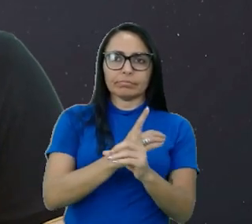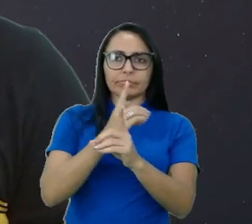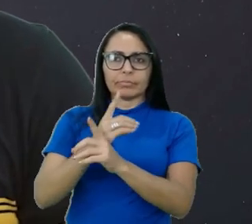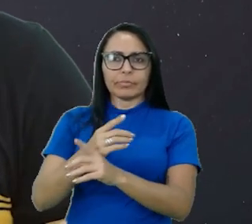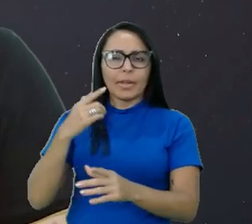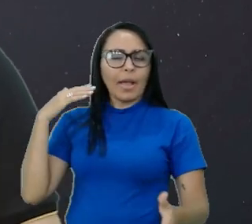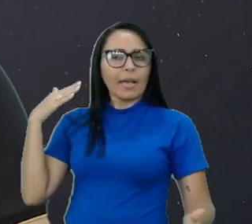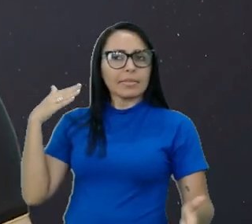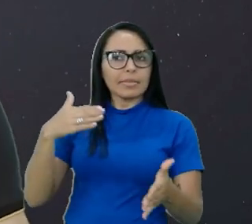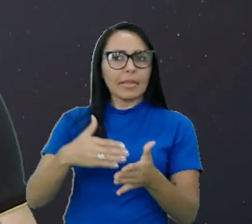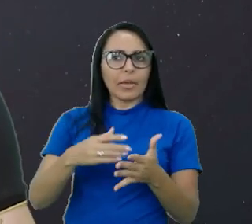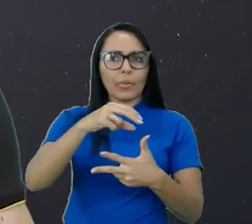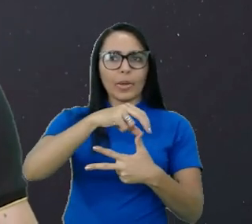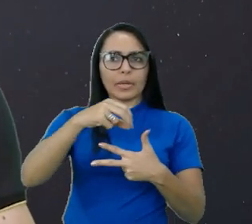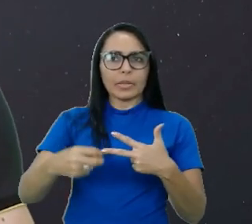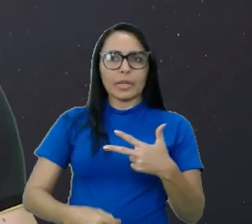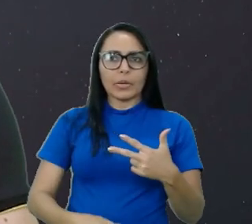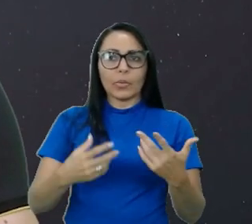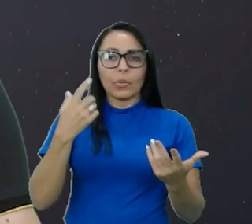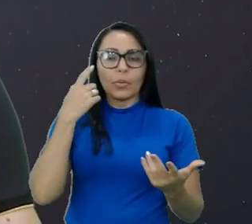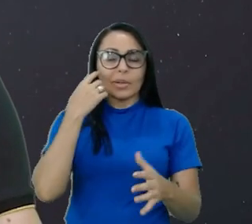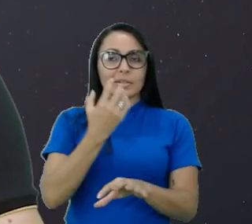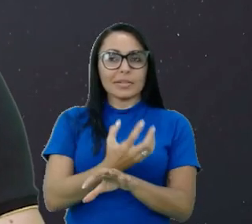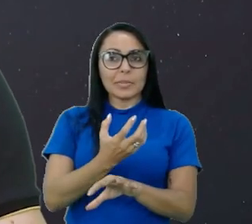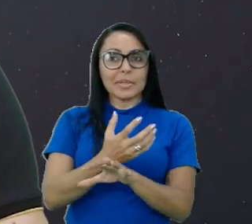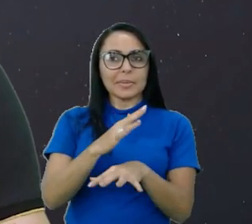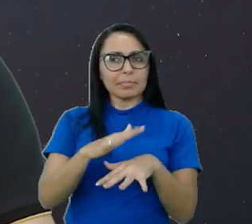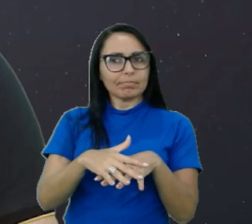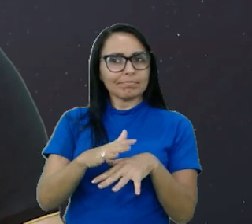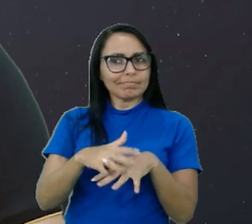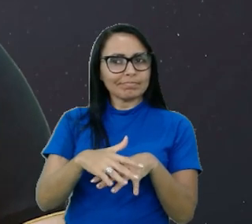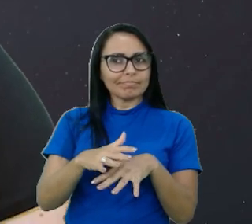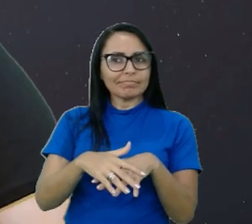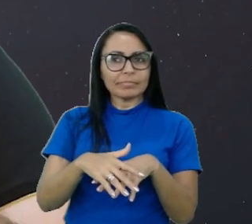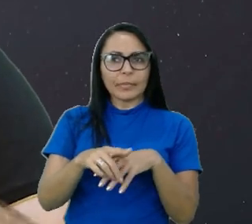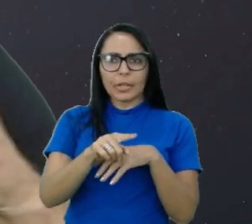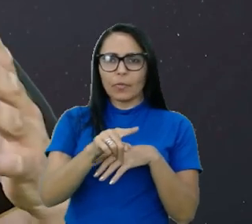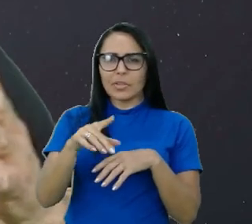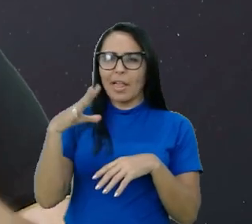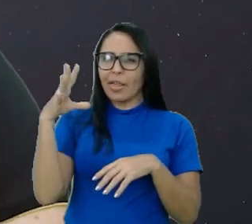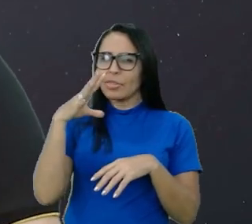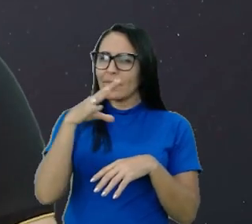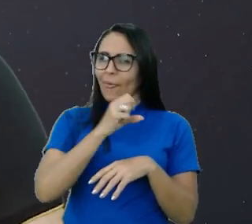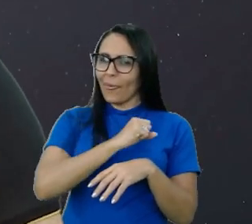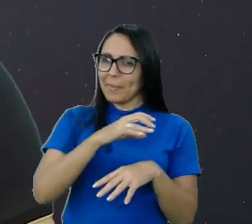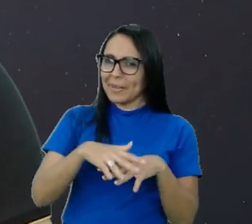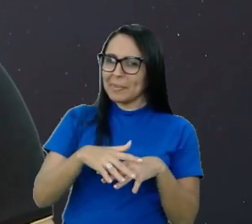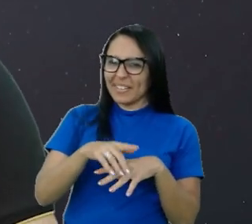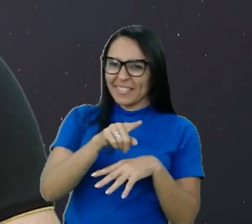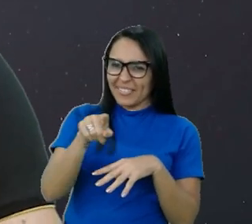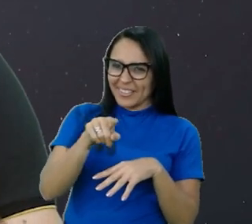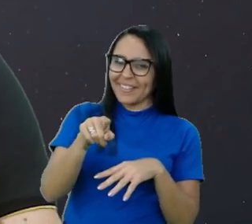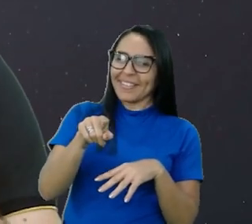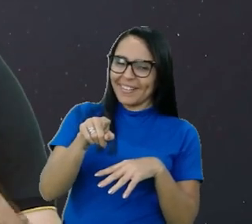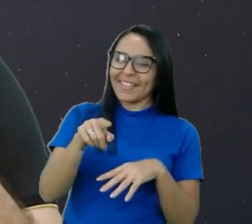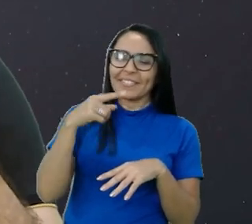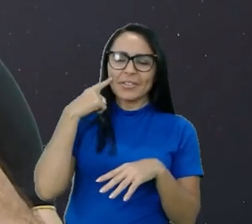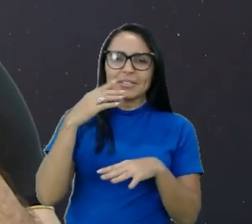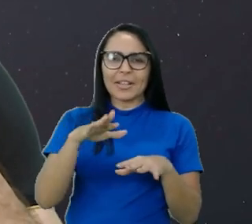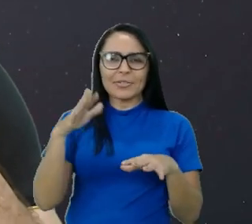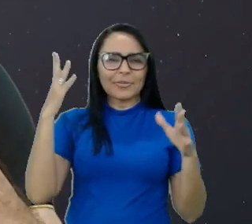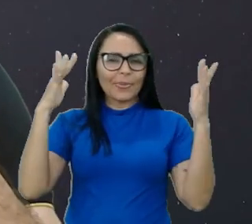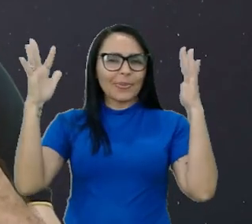Enem com a disciplina de matemática. Eu sei que você adora matemática, eu sei que você sonha